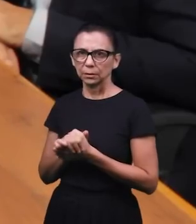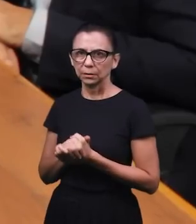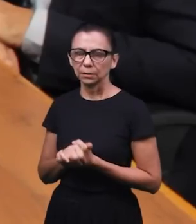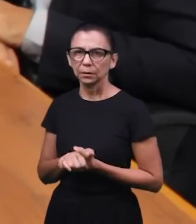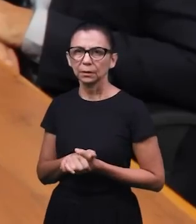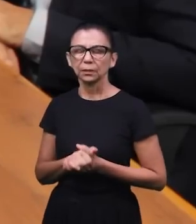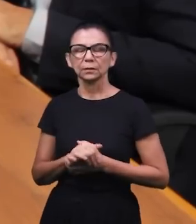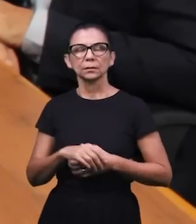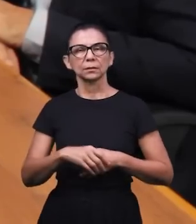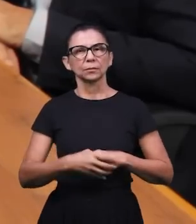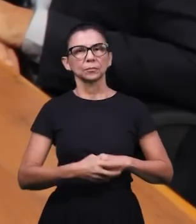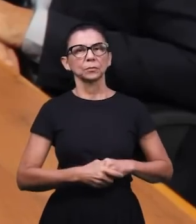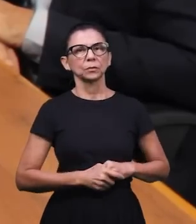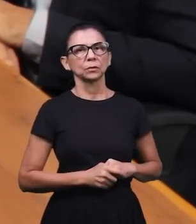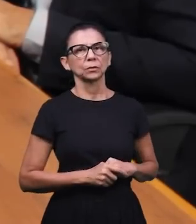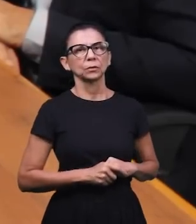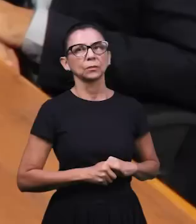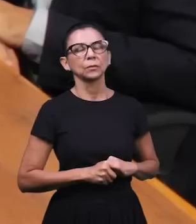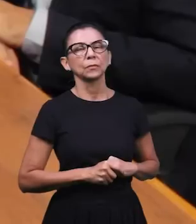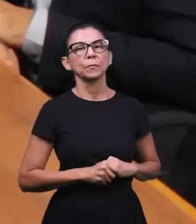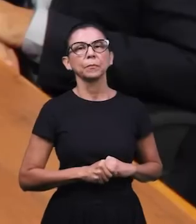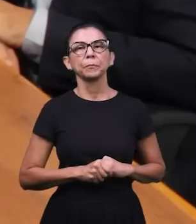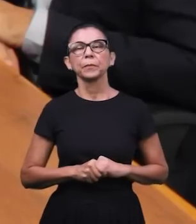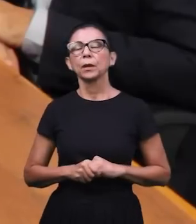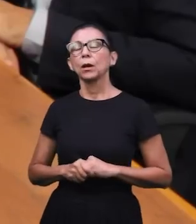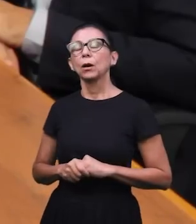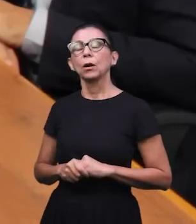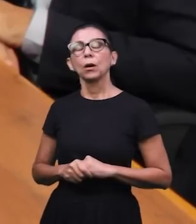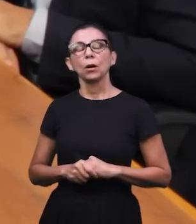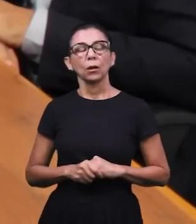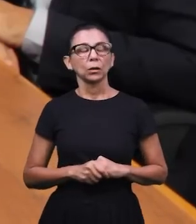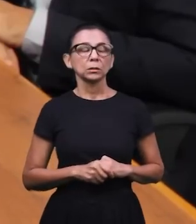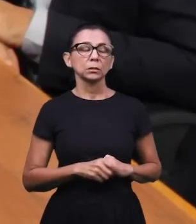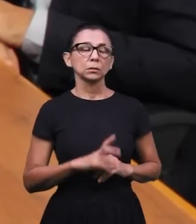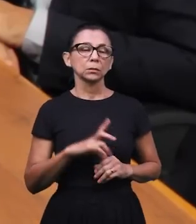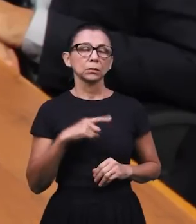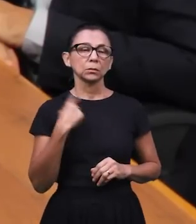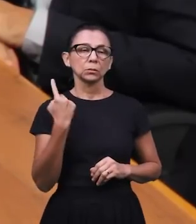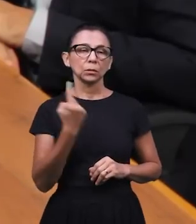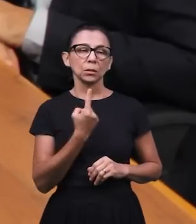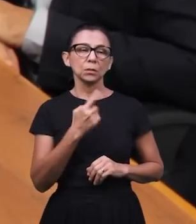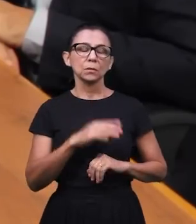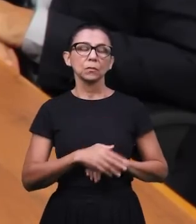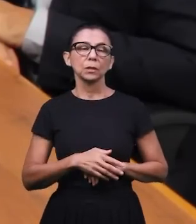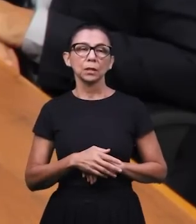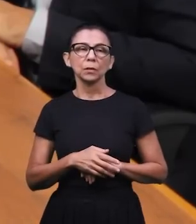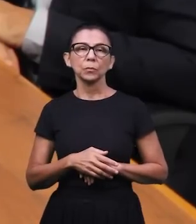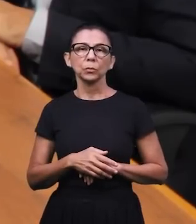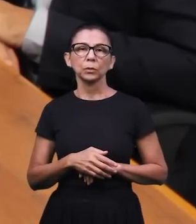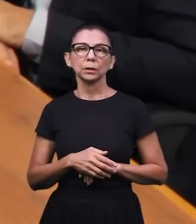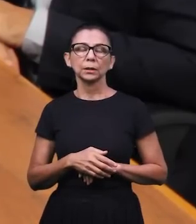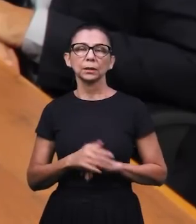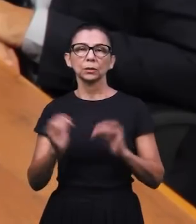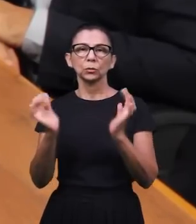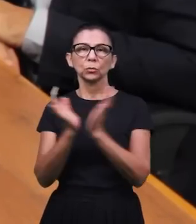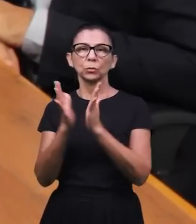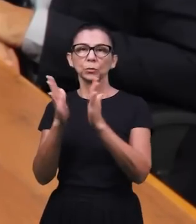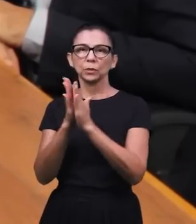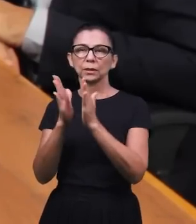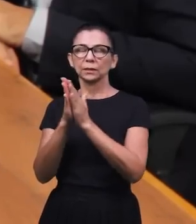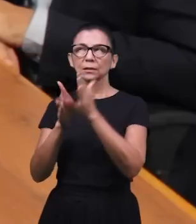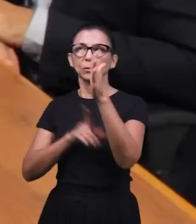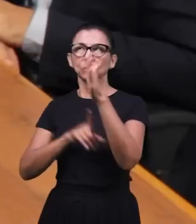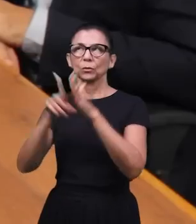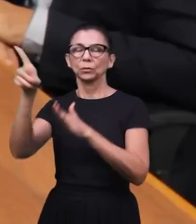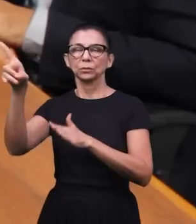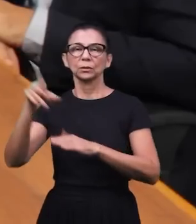grupo de sessão, ela falou, vai ter que consultar o nosso casamento, grupo de sessão. Falei, esse grupo aí, isso é complicação, isso é coisa que estão arrumando para acabar com o